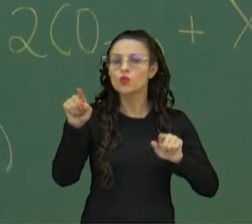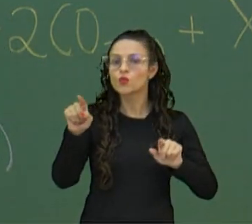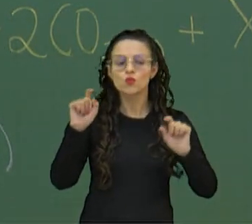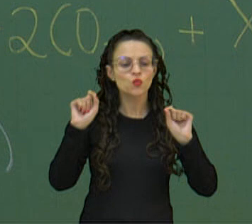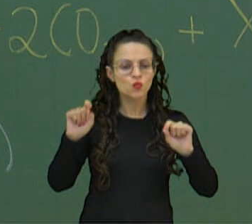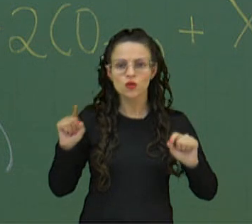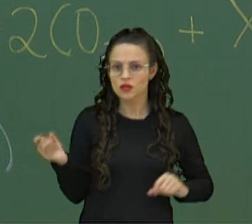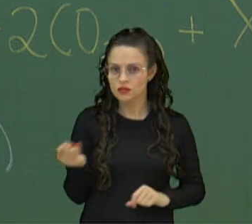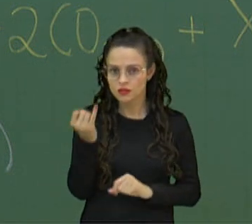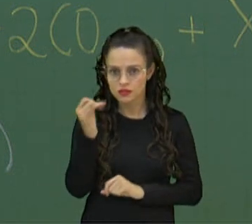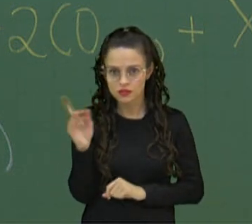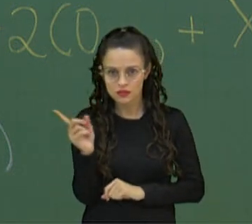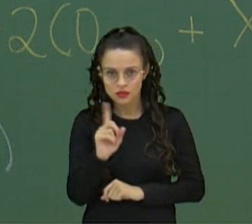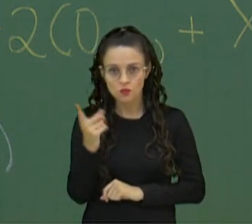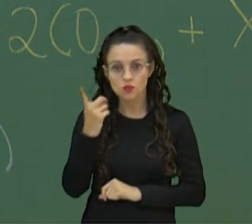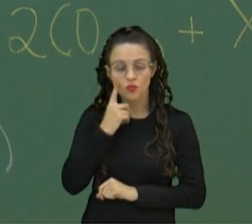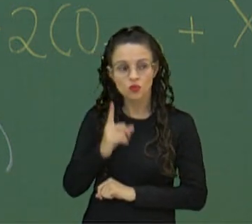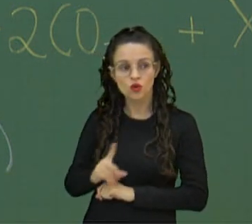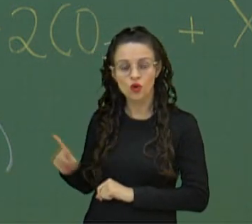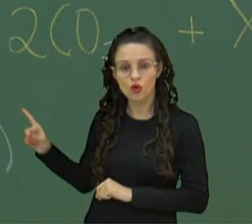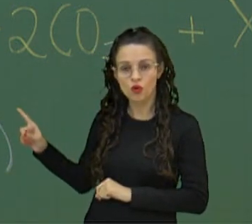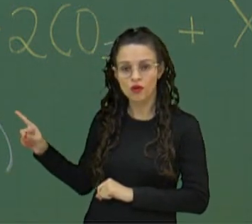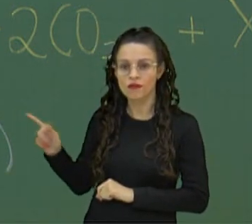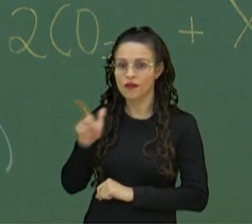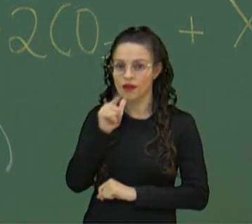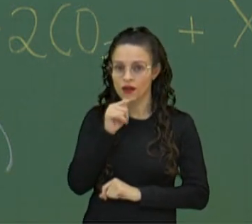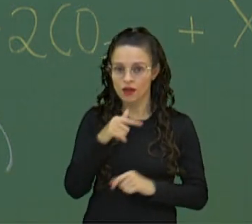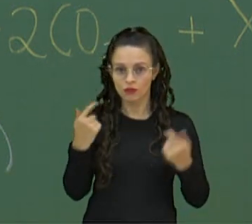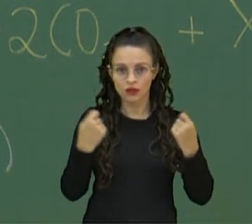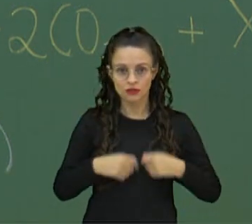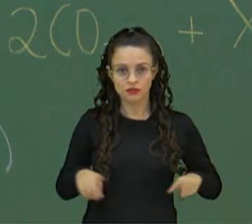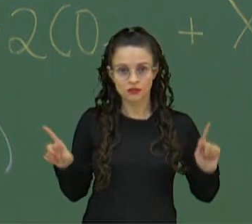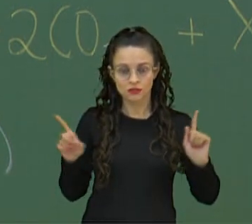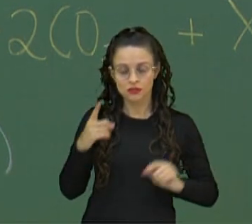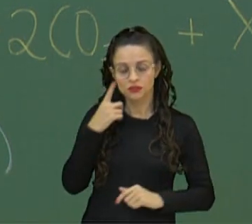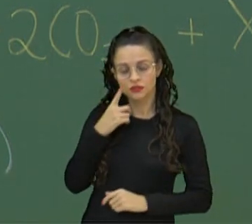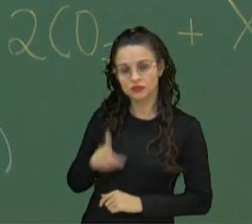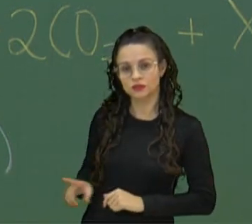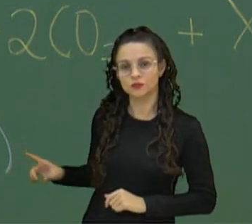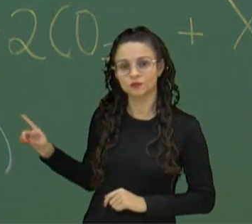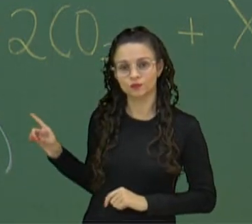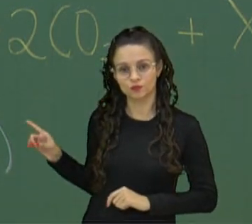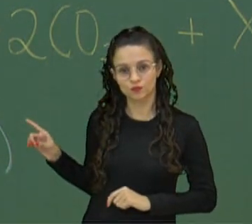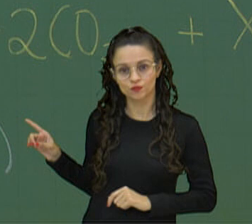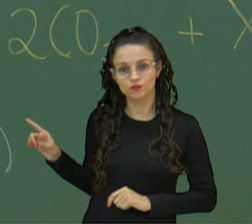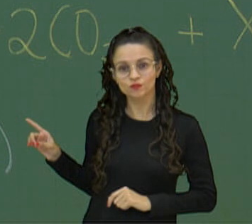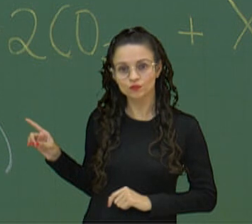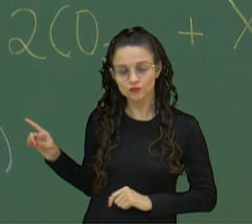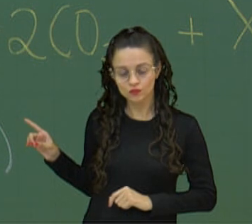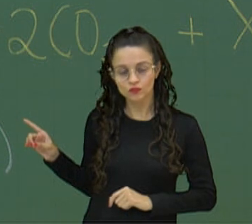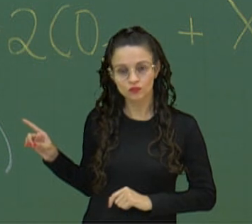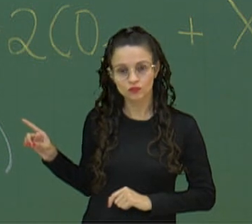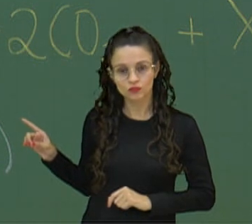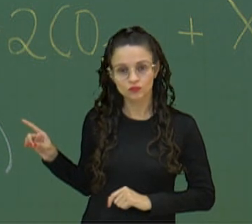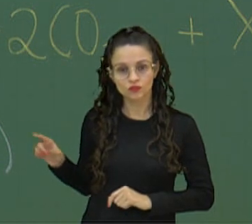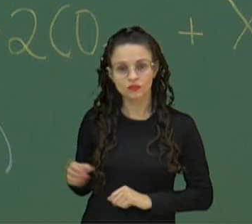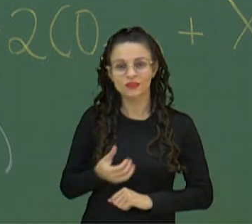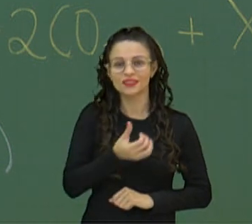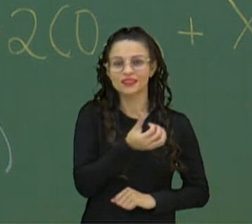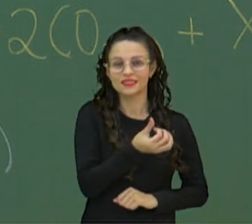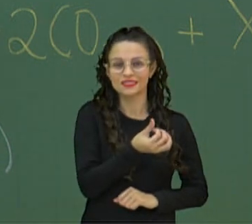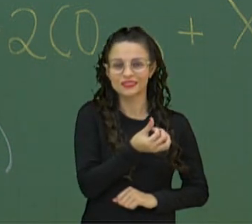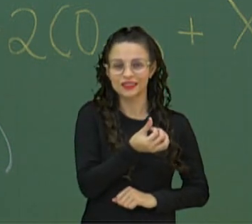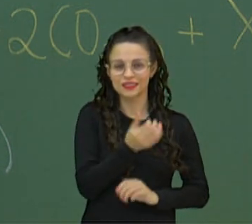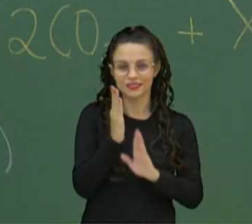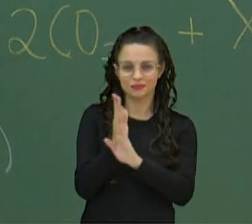interessam, certo? Então, água não me interessa na minha equação termoquímica principal, então eu tenho 6 aqui no lado